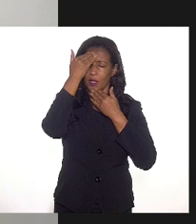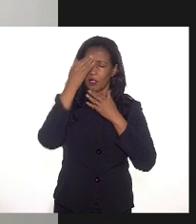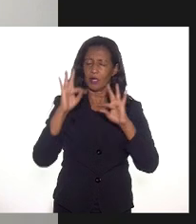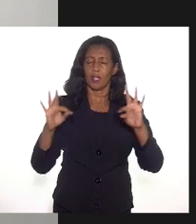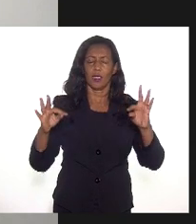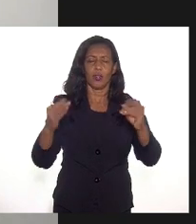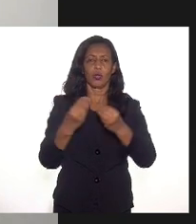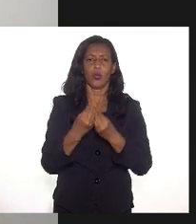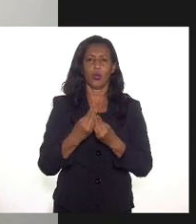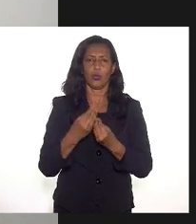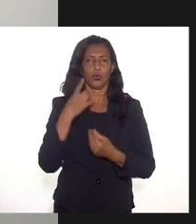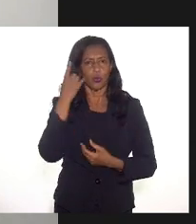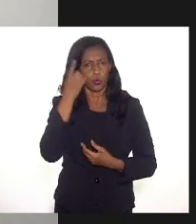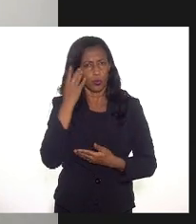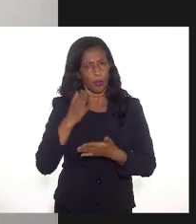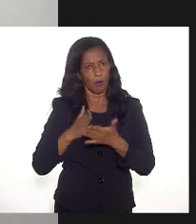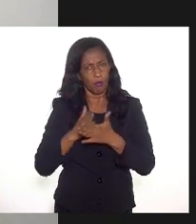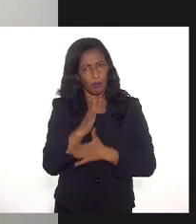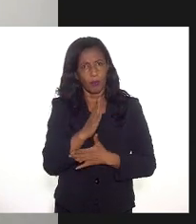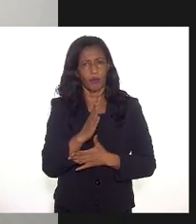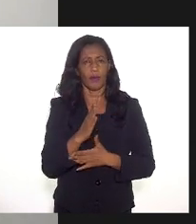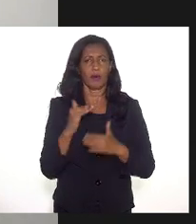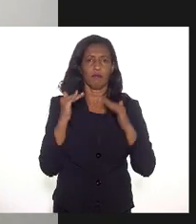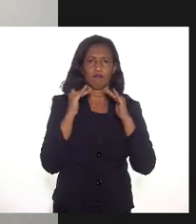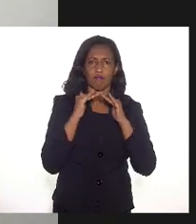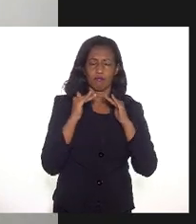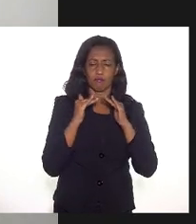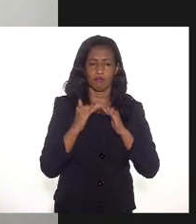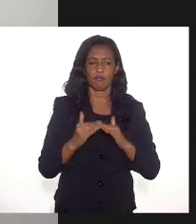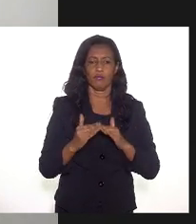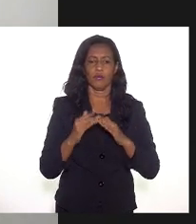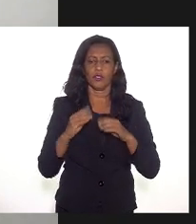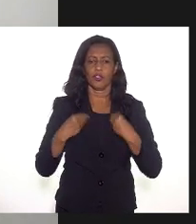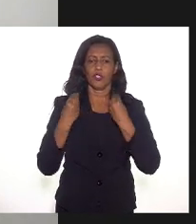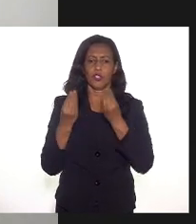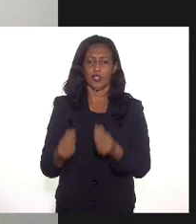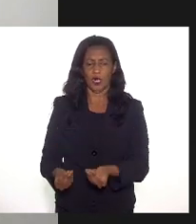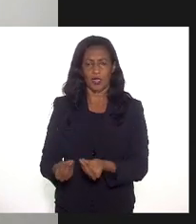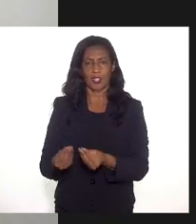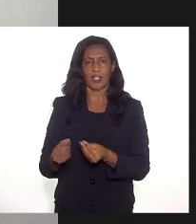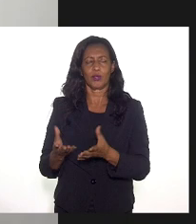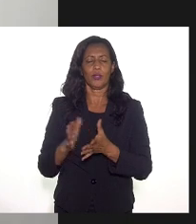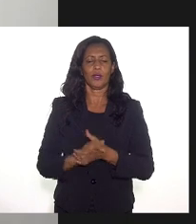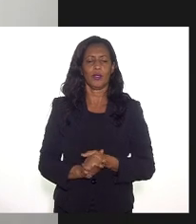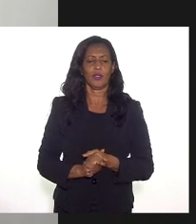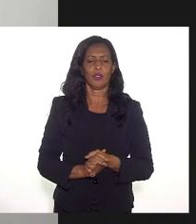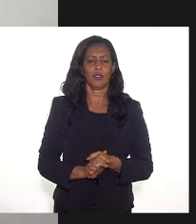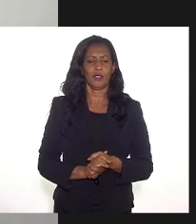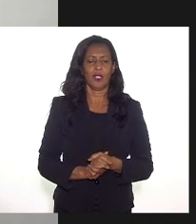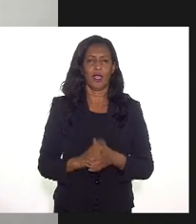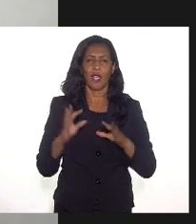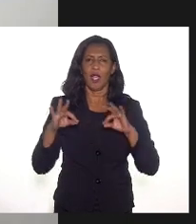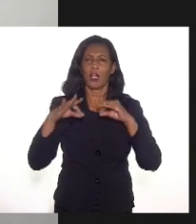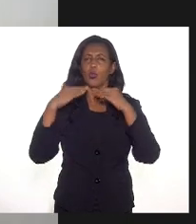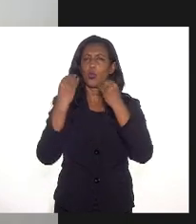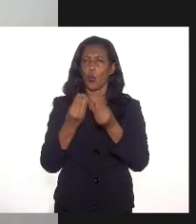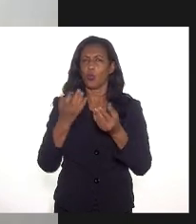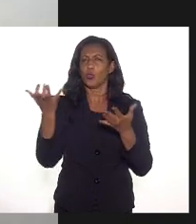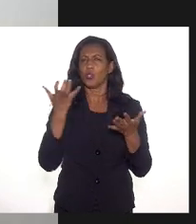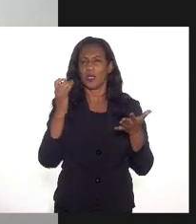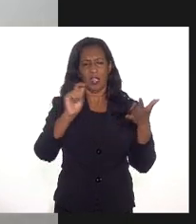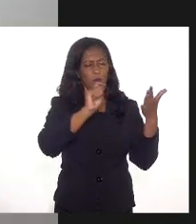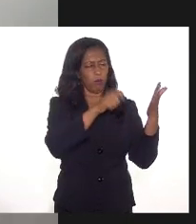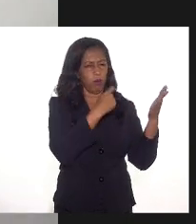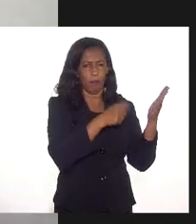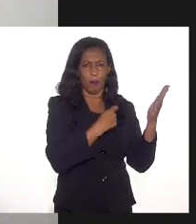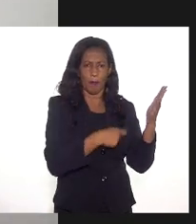deputados que aprovaram esse projeto, já garantindo aí e abrindo a poutoria a todos que desejarem e eu acho